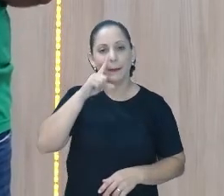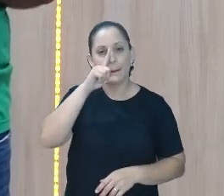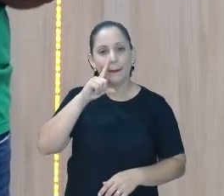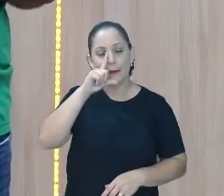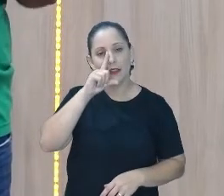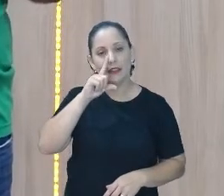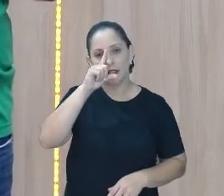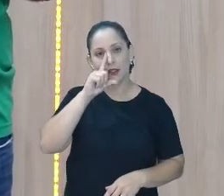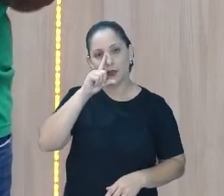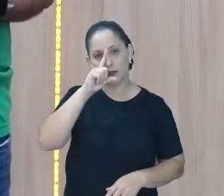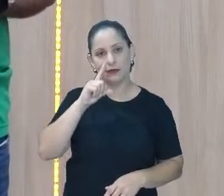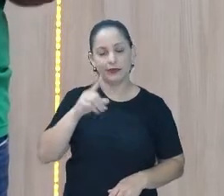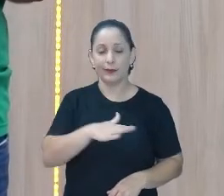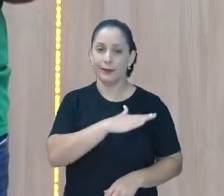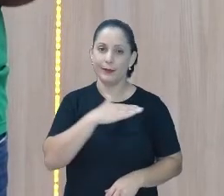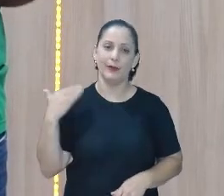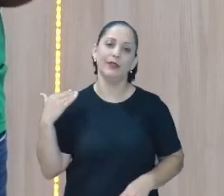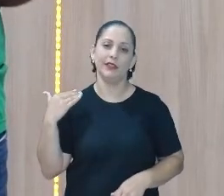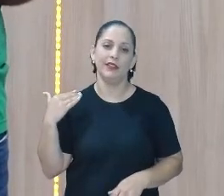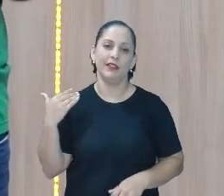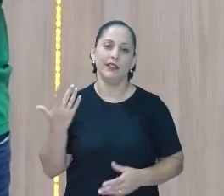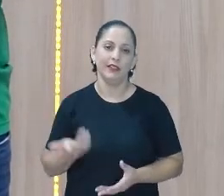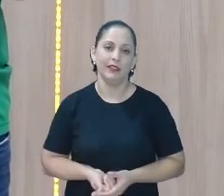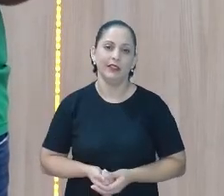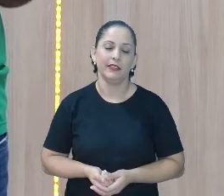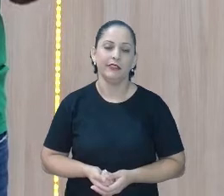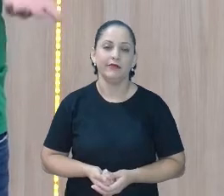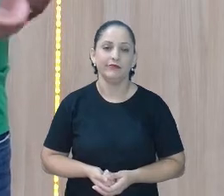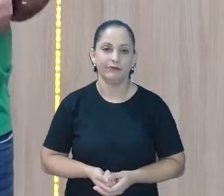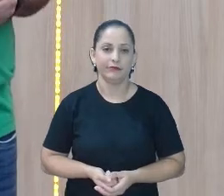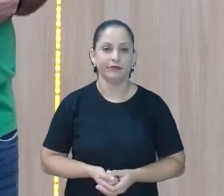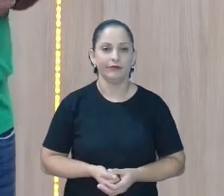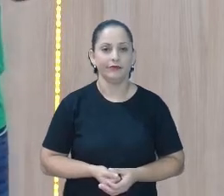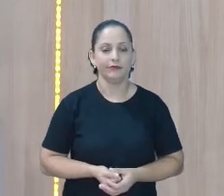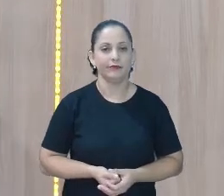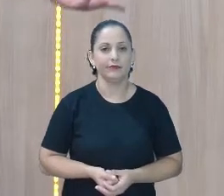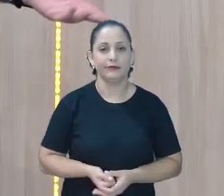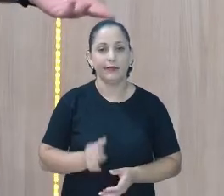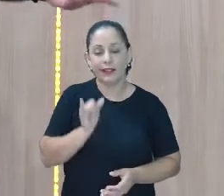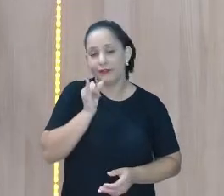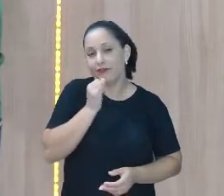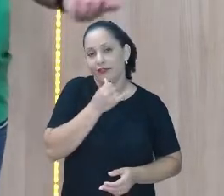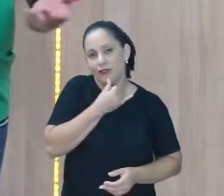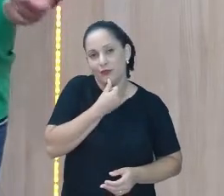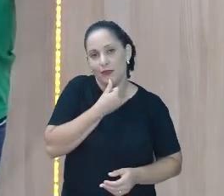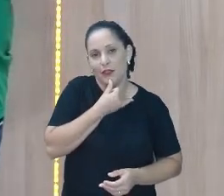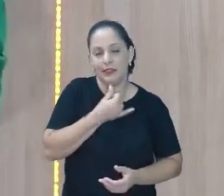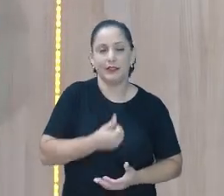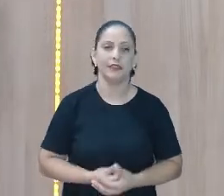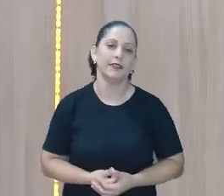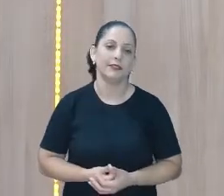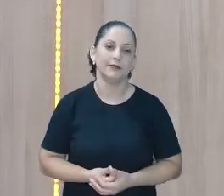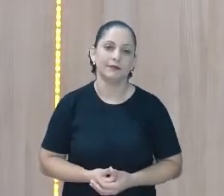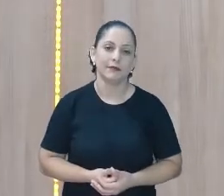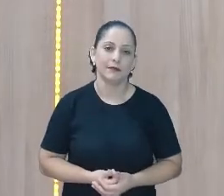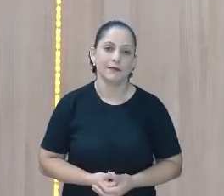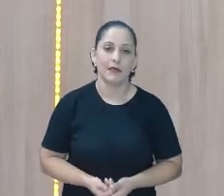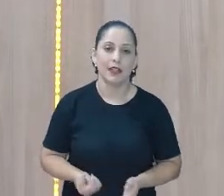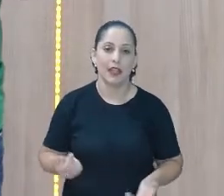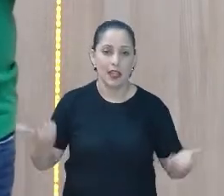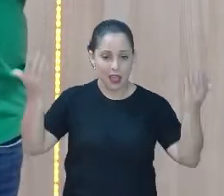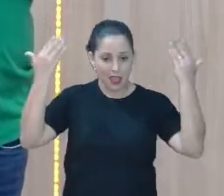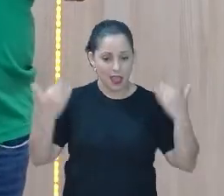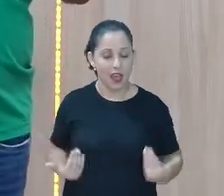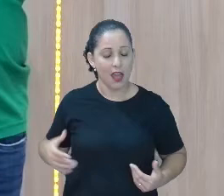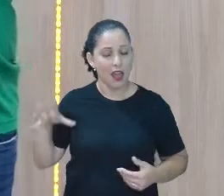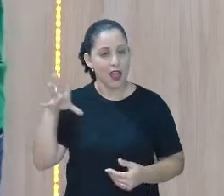partir para o além, para a eternidade, mais rápido do que deveria, né? Infelizmente. Então, como eu amo muito